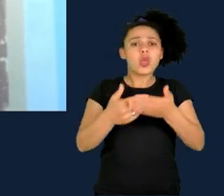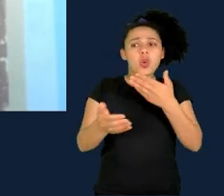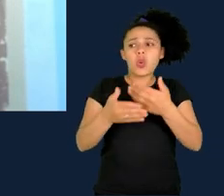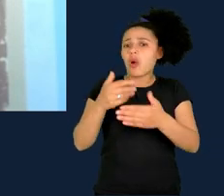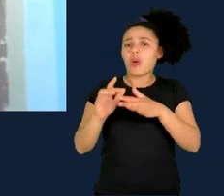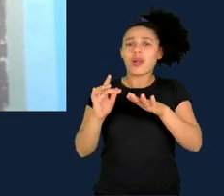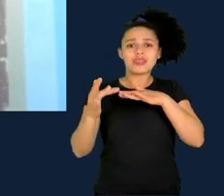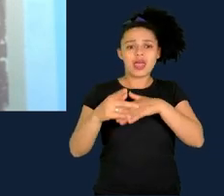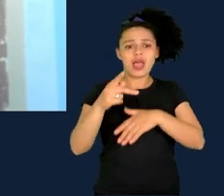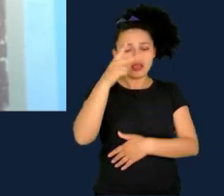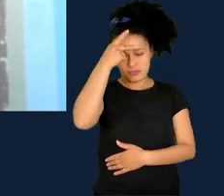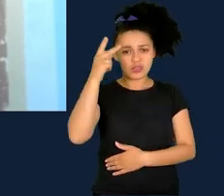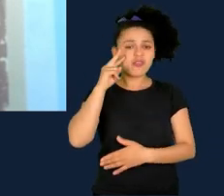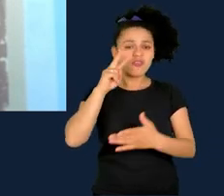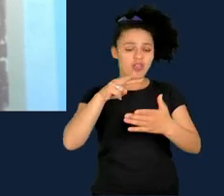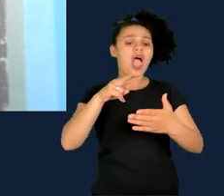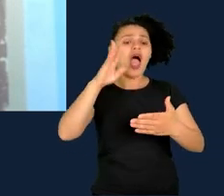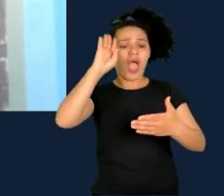dados.